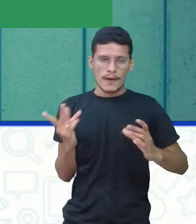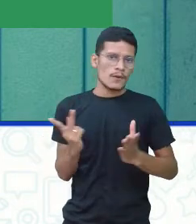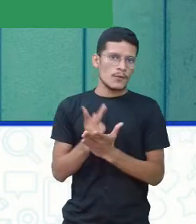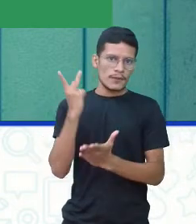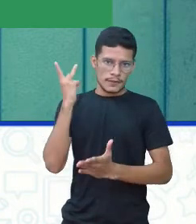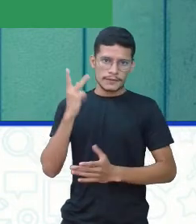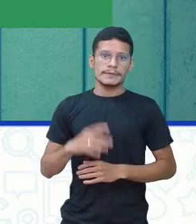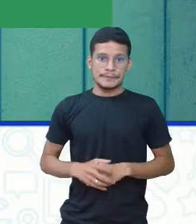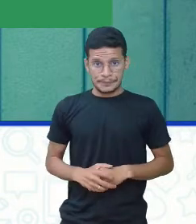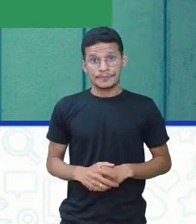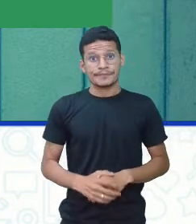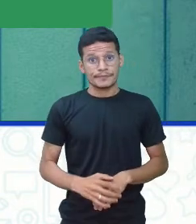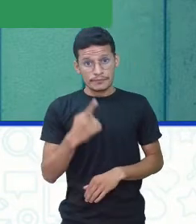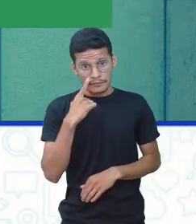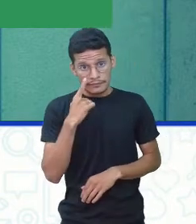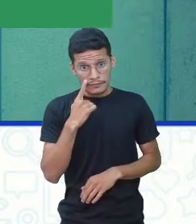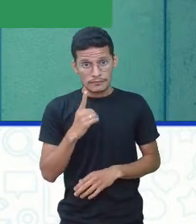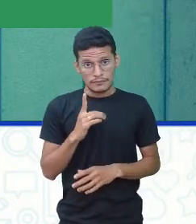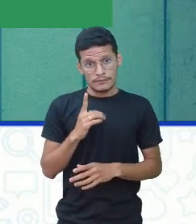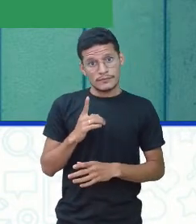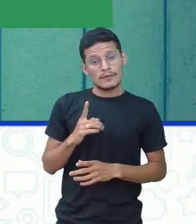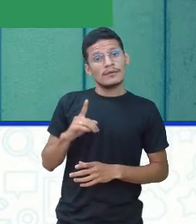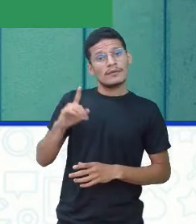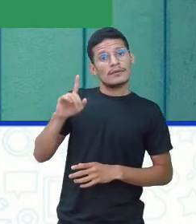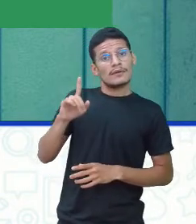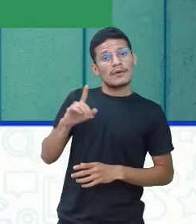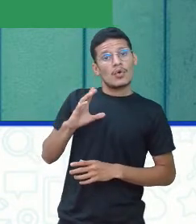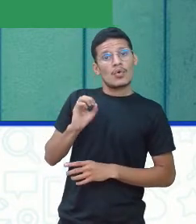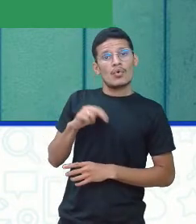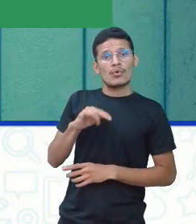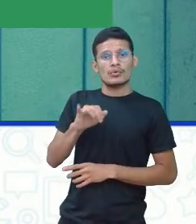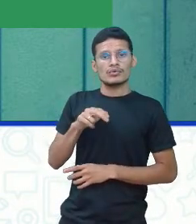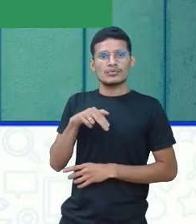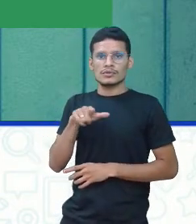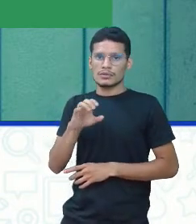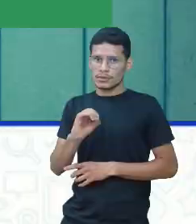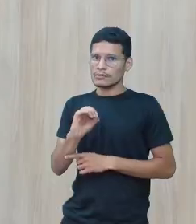aconteça. Então, a conjunção